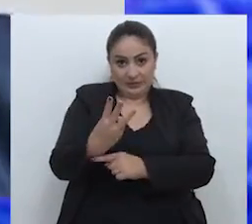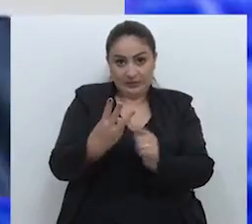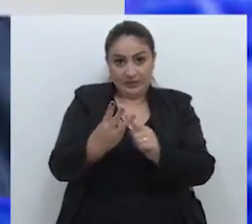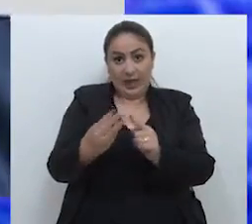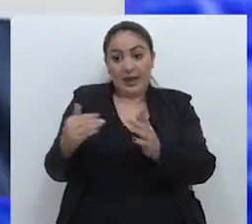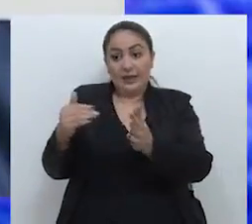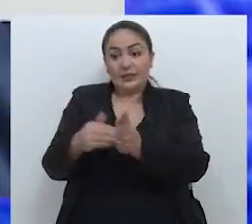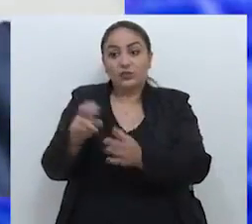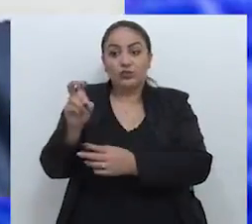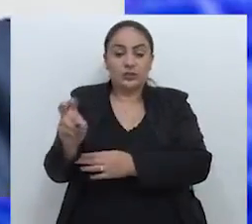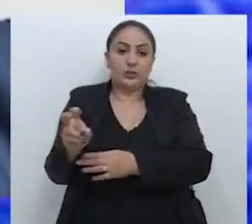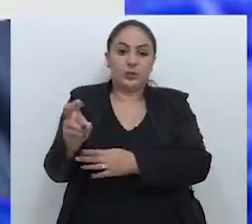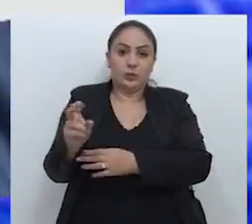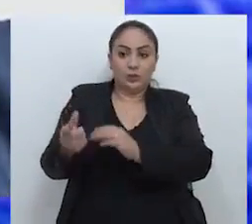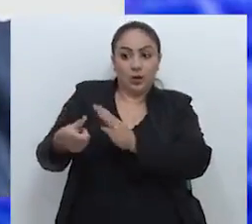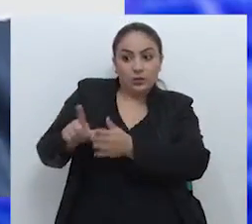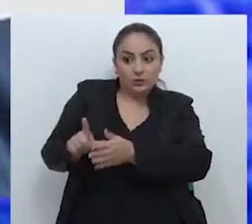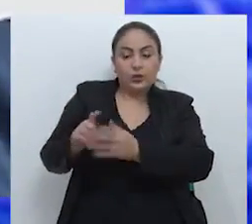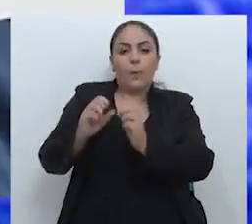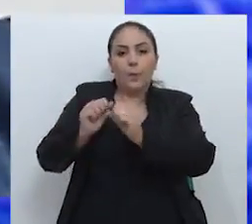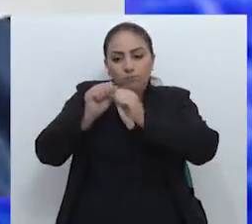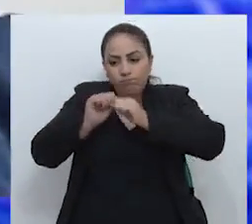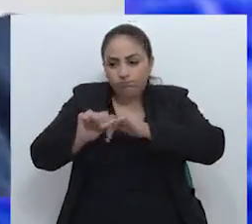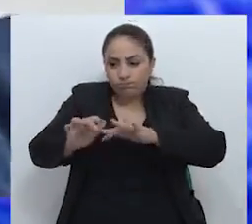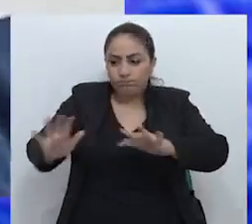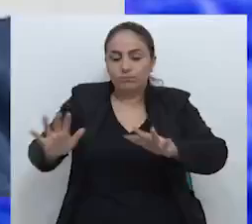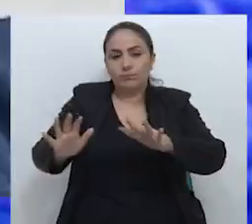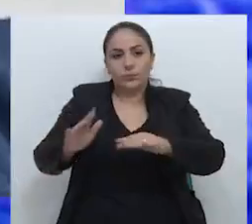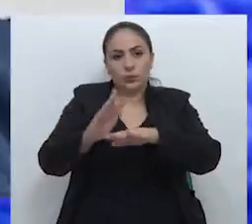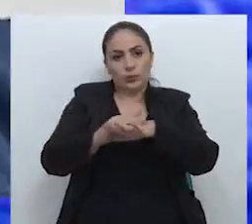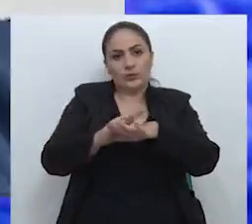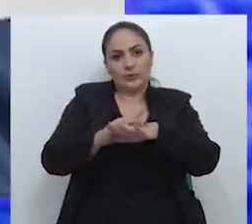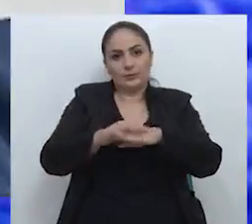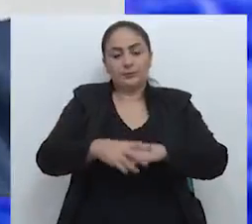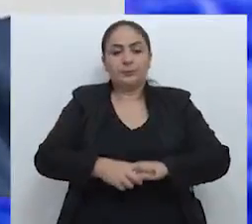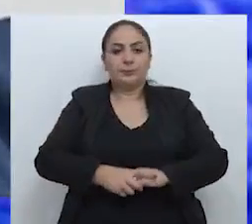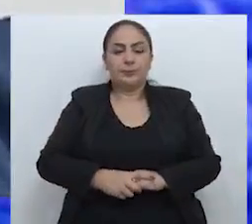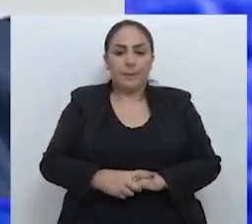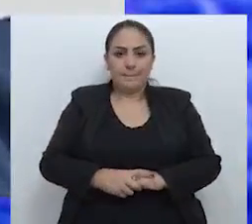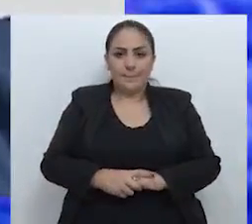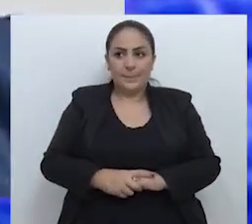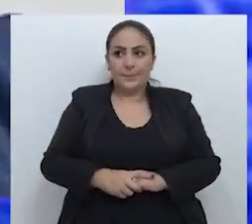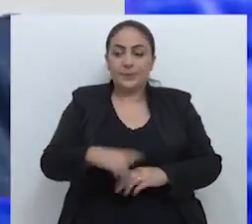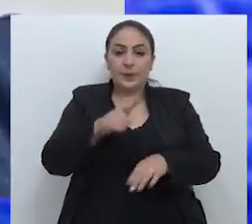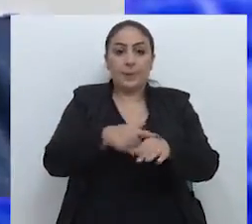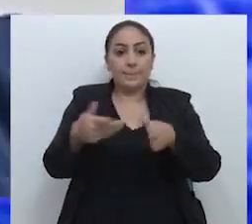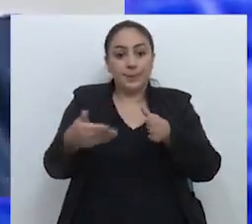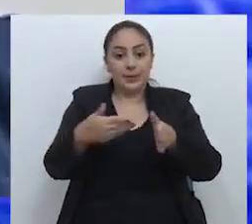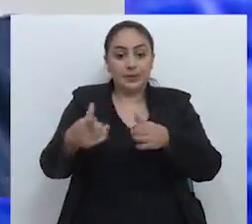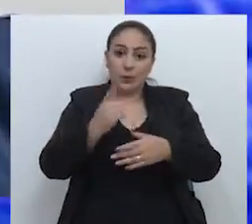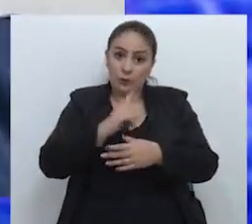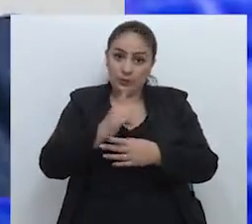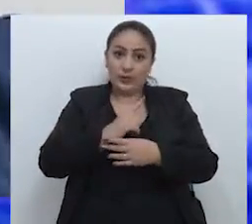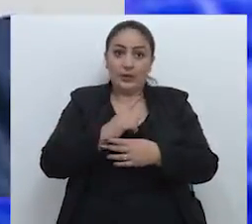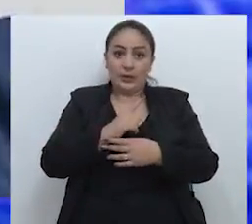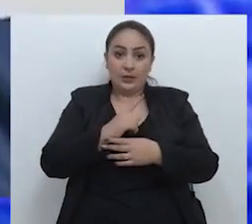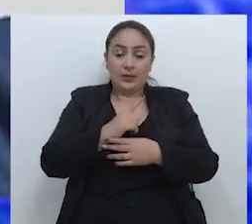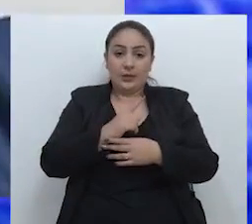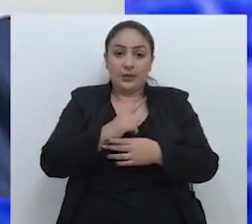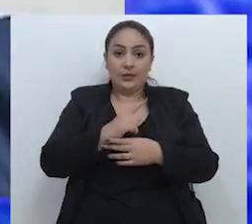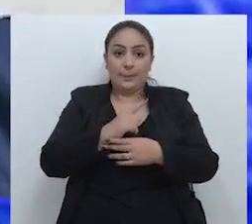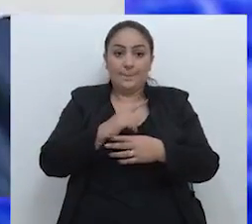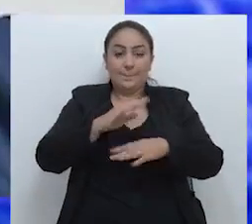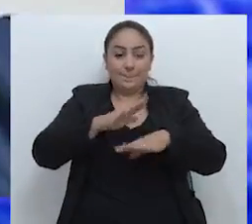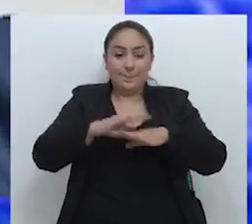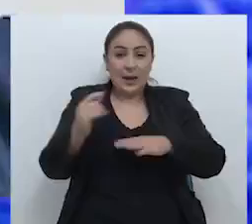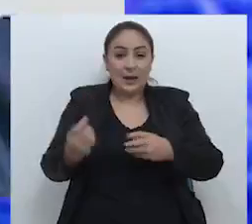ou 1 dia antes eu já posso transmitir a doença. É o período em que eu tenho uma